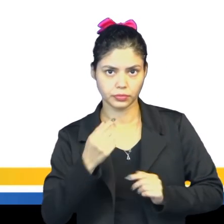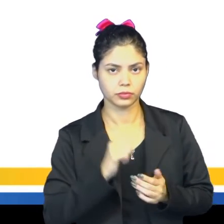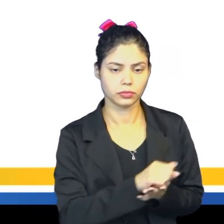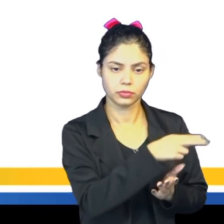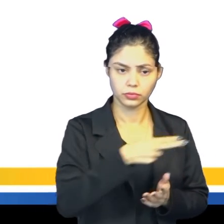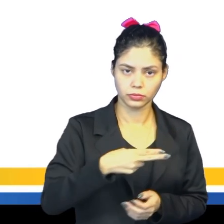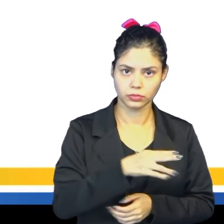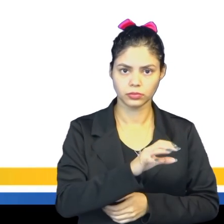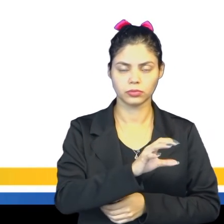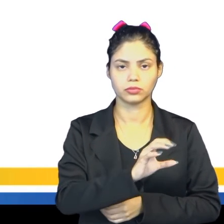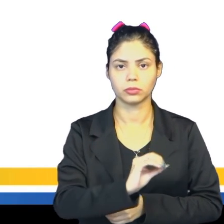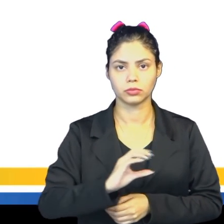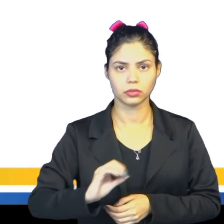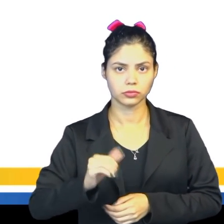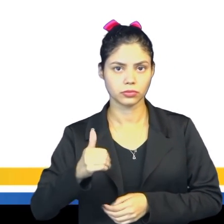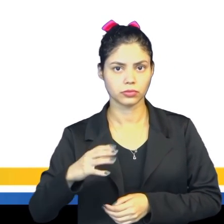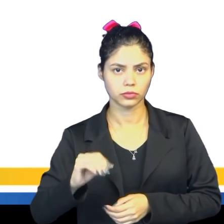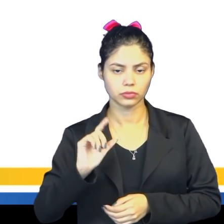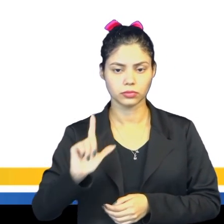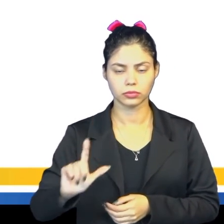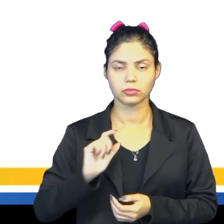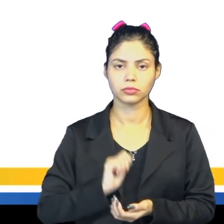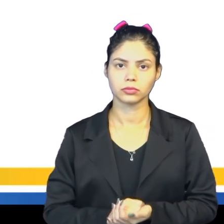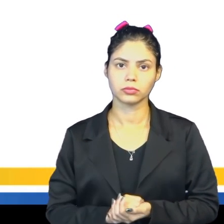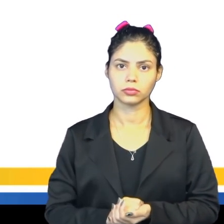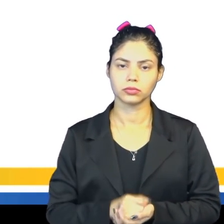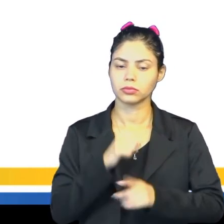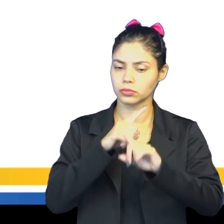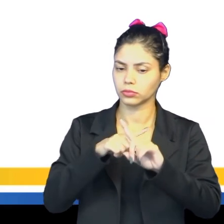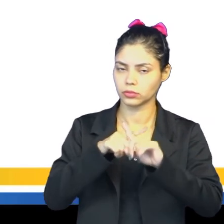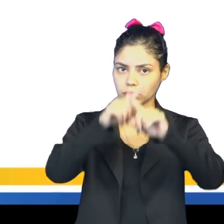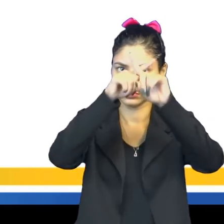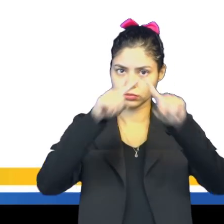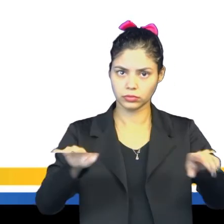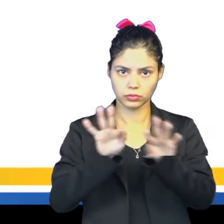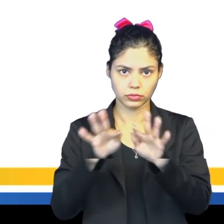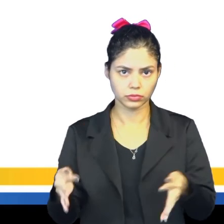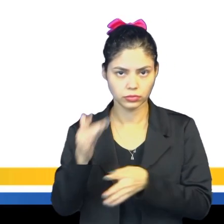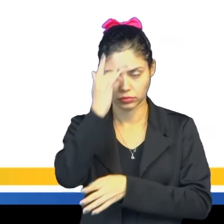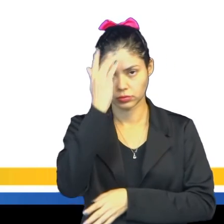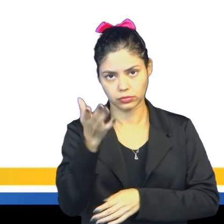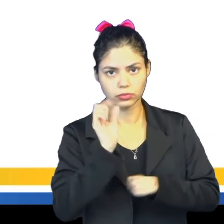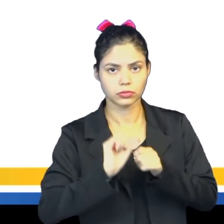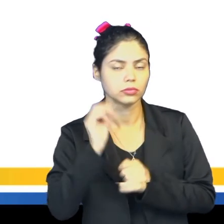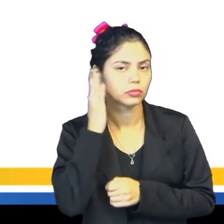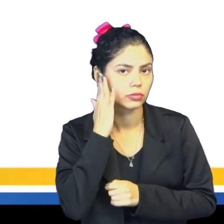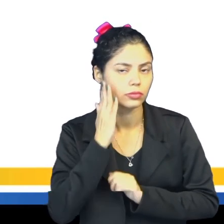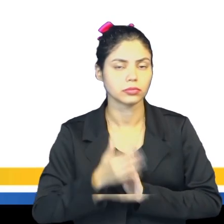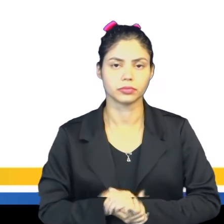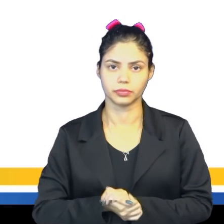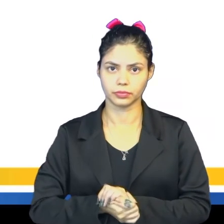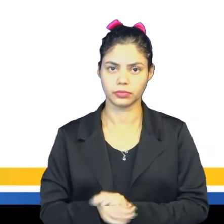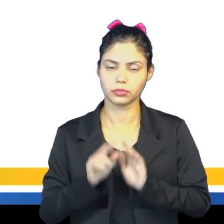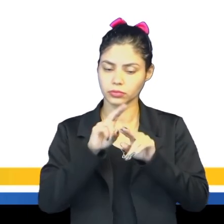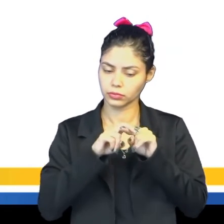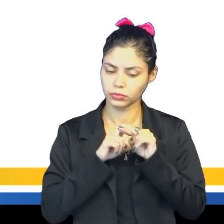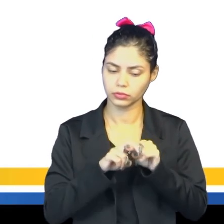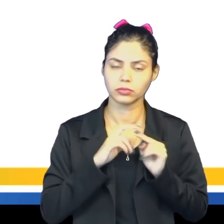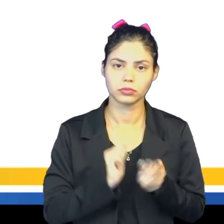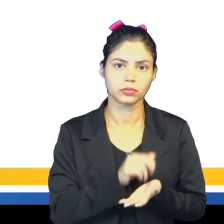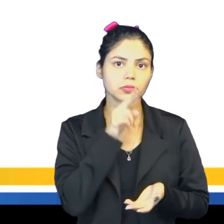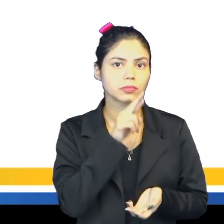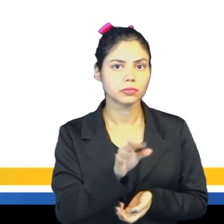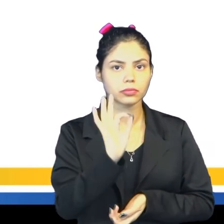igual a 810 litros. Tá? É uma multiplicação simples e fácil de ser entendida. Portanto,